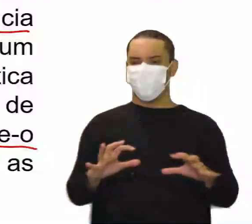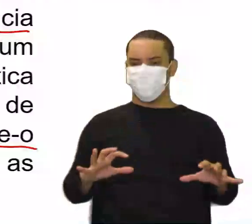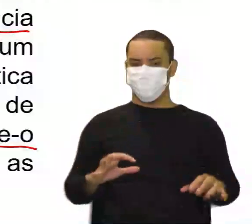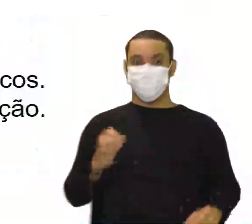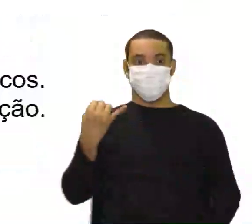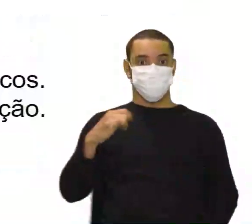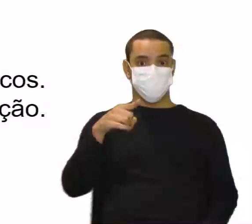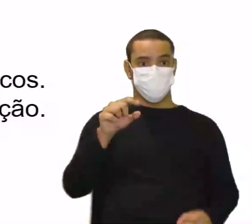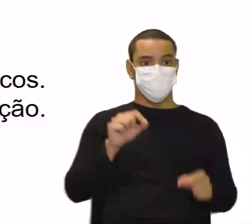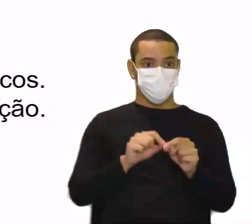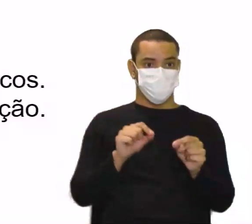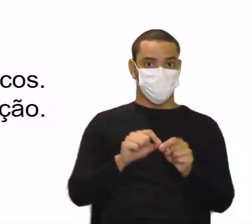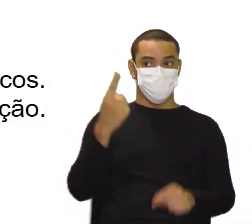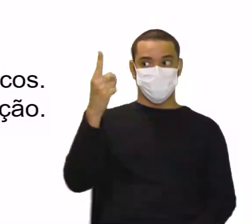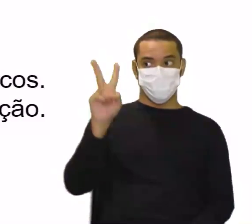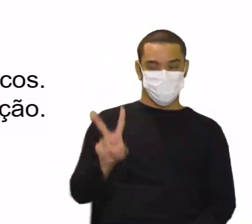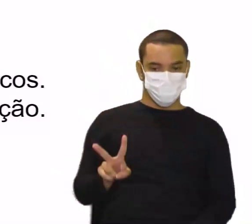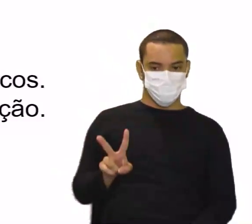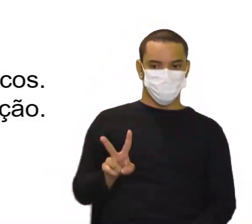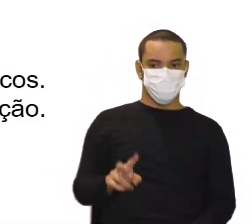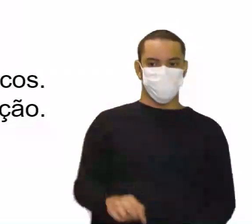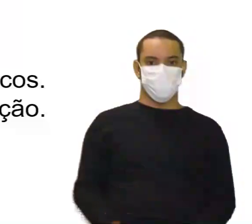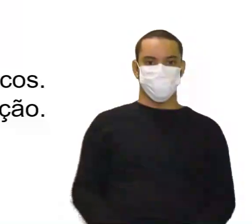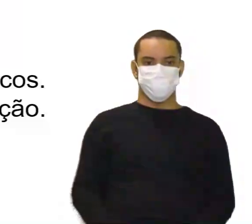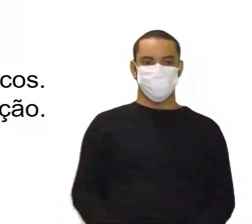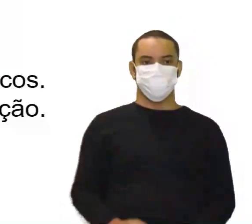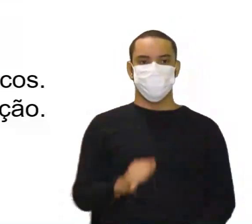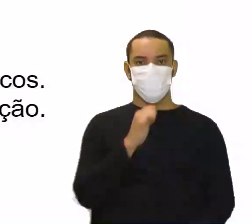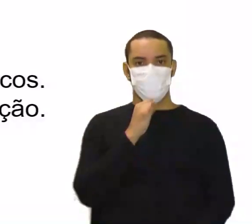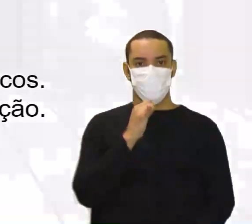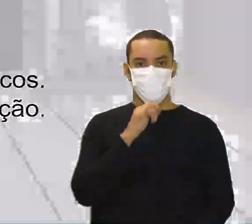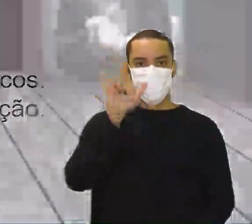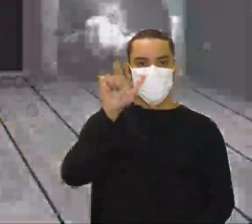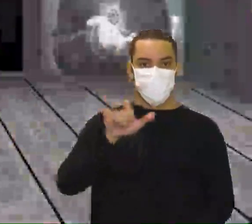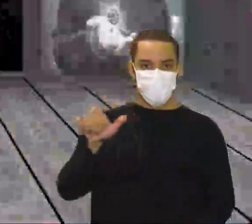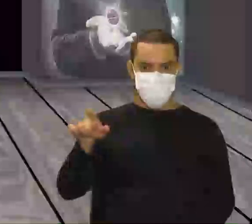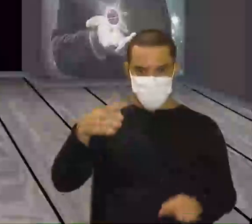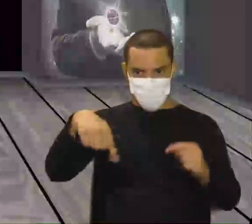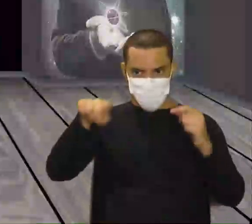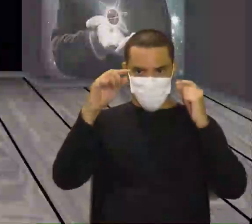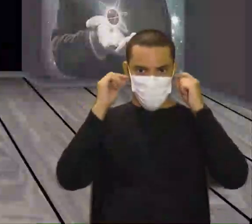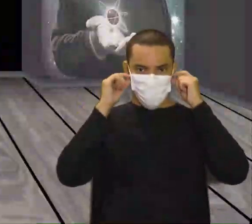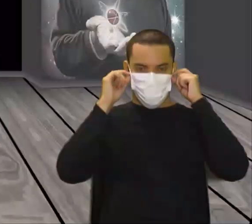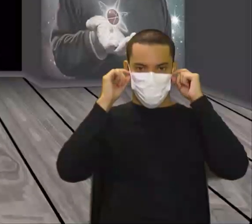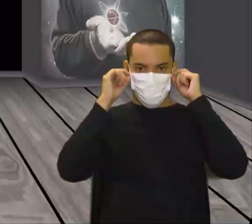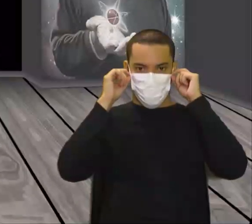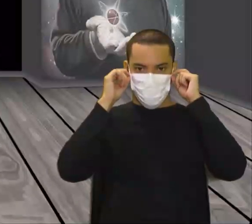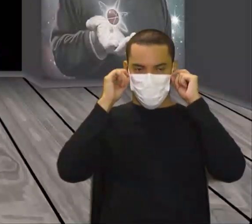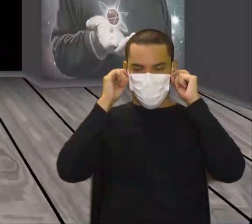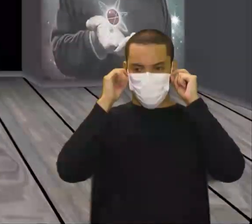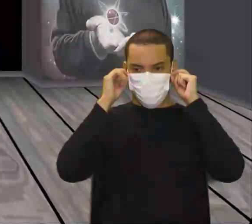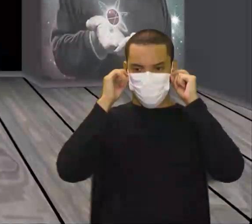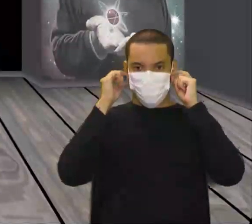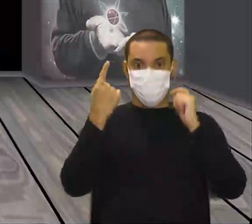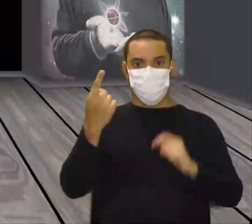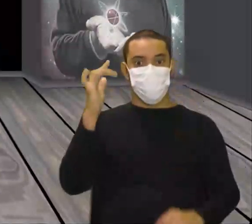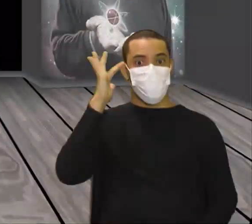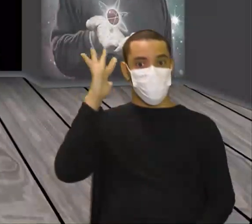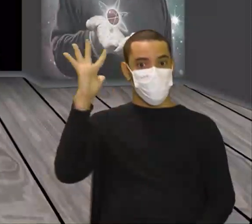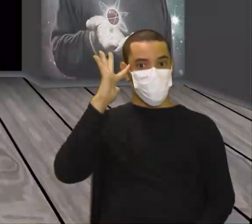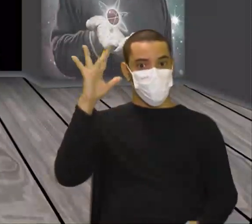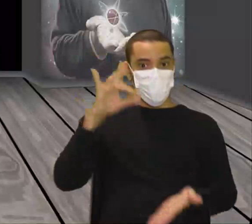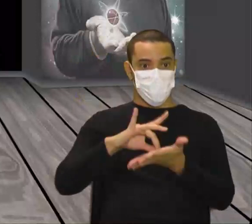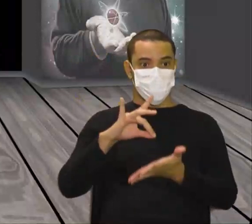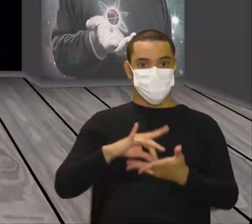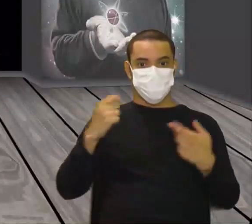Se você faz uma vez, pessoal, quando fala assim, para que uma teoria seja verdade, você tem que colocar